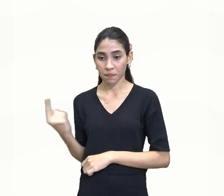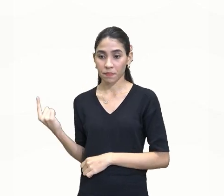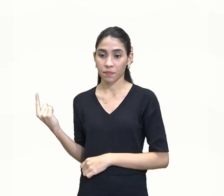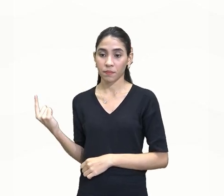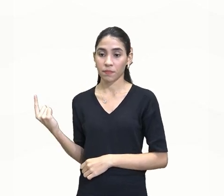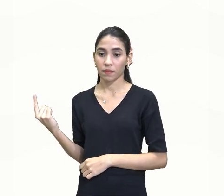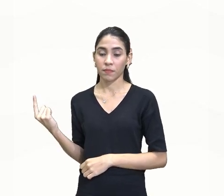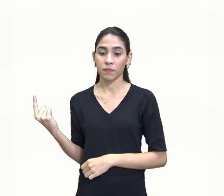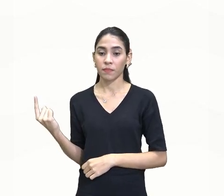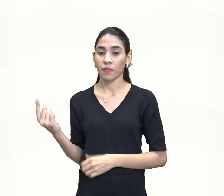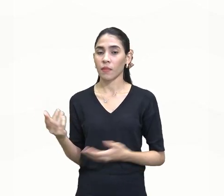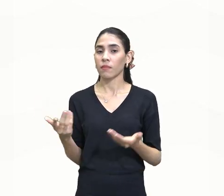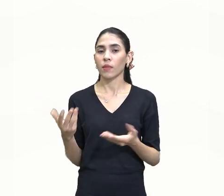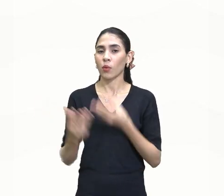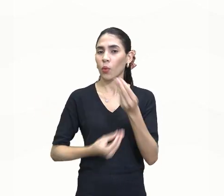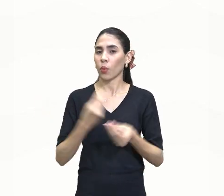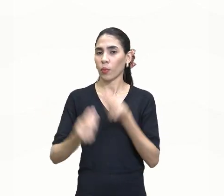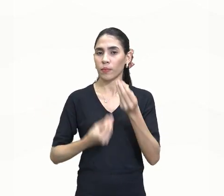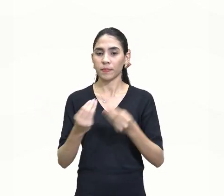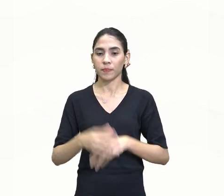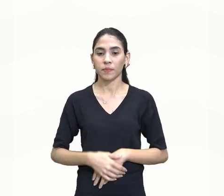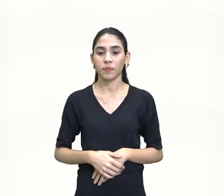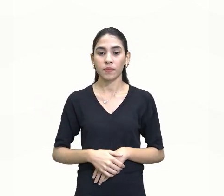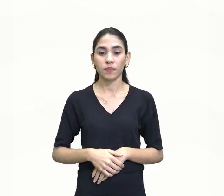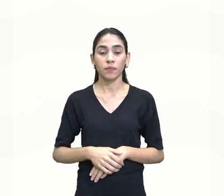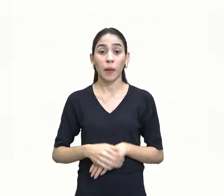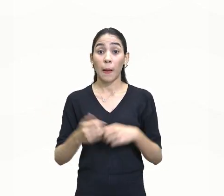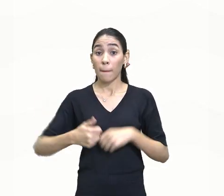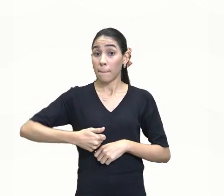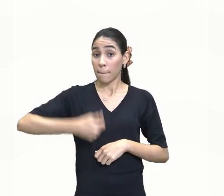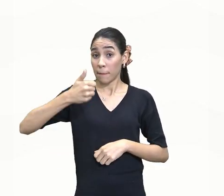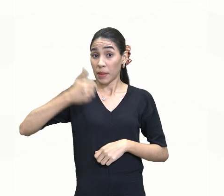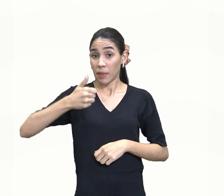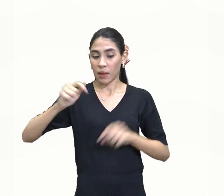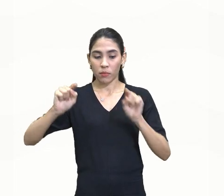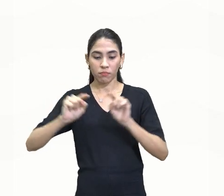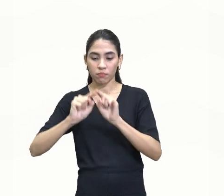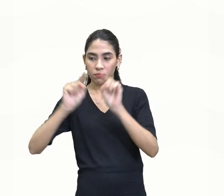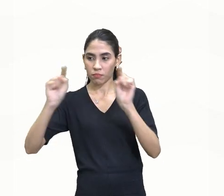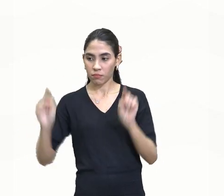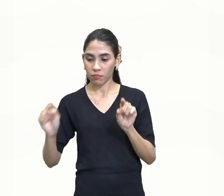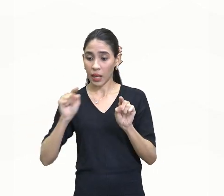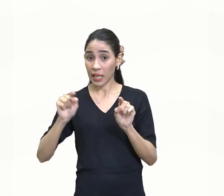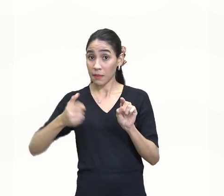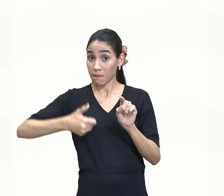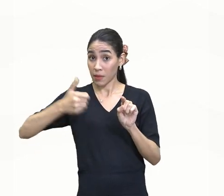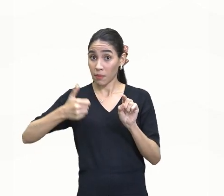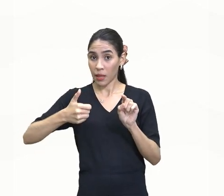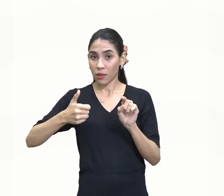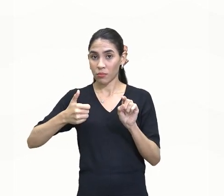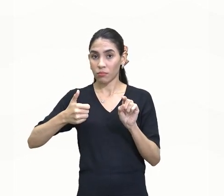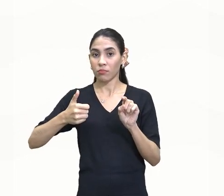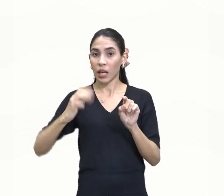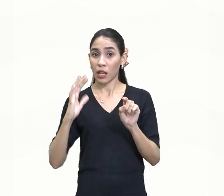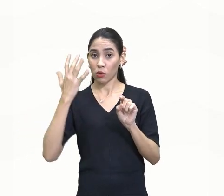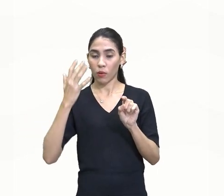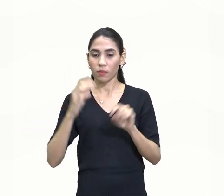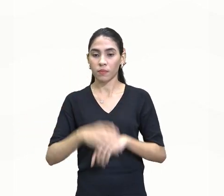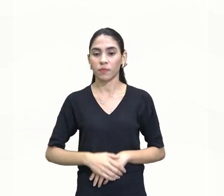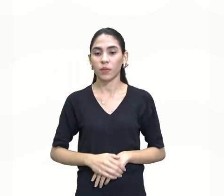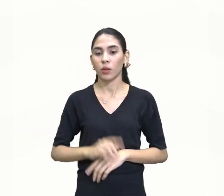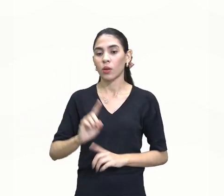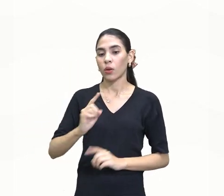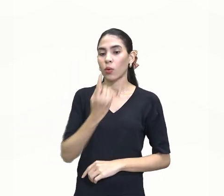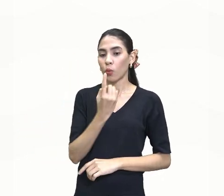o que a gente resolve primeiro? O que está dentro do parênteses. Então, nós temos 1 mais